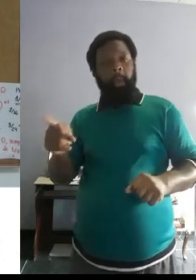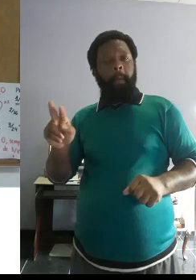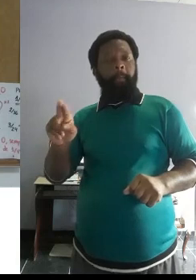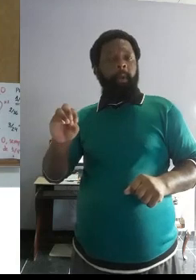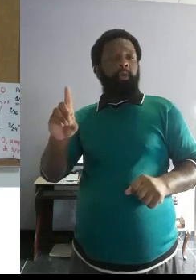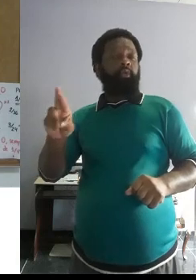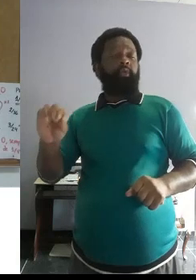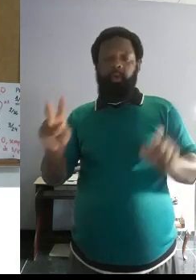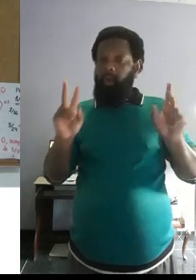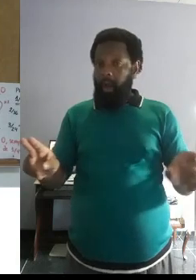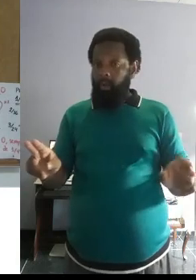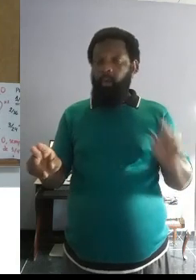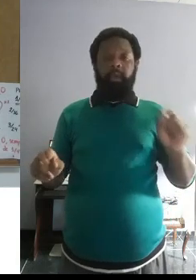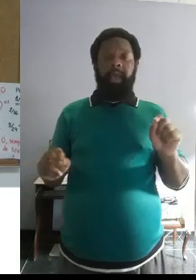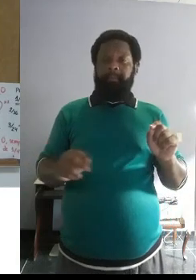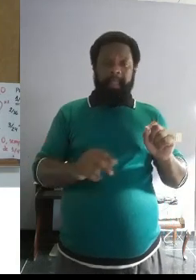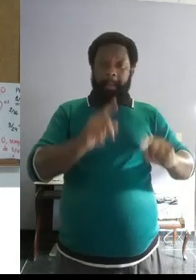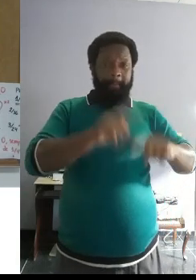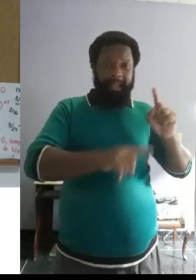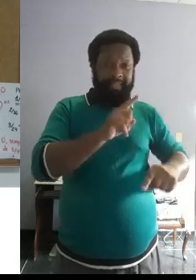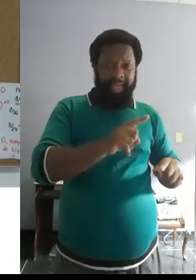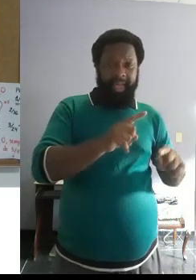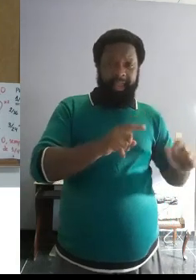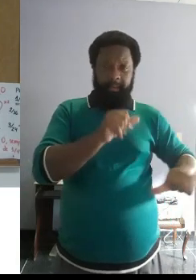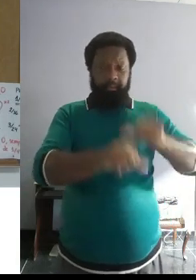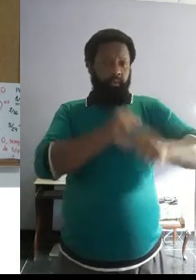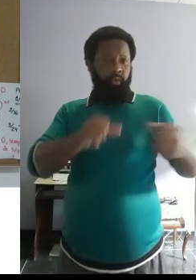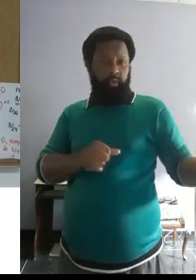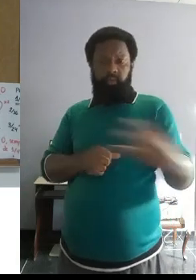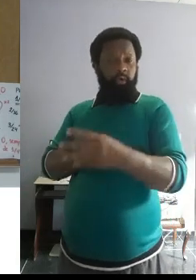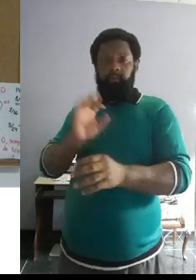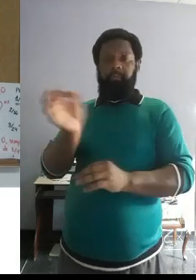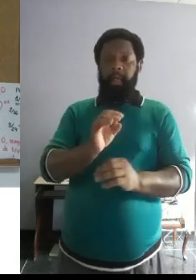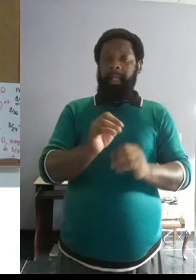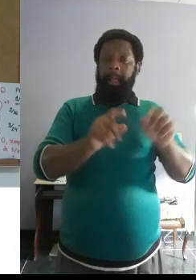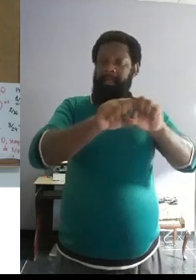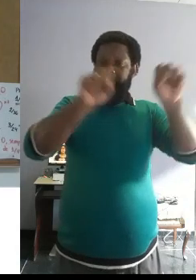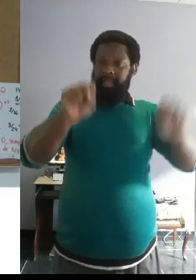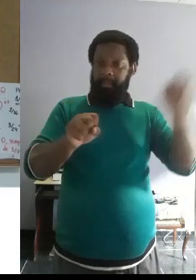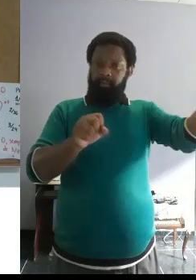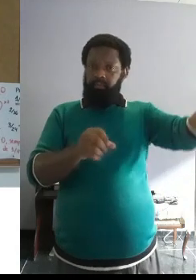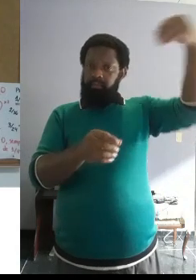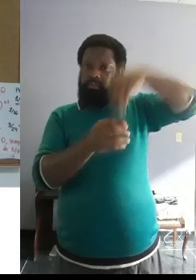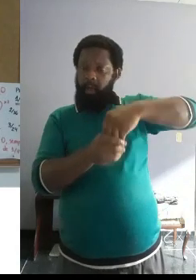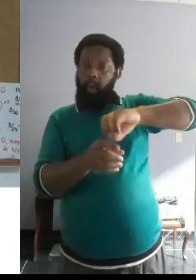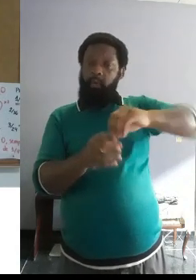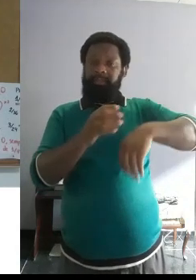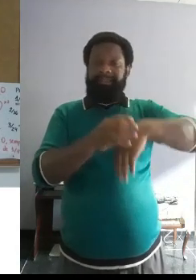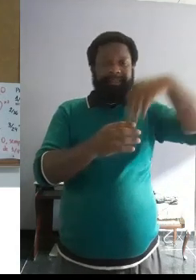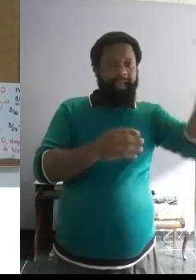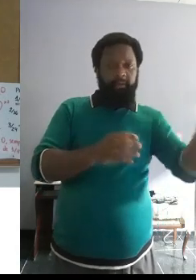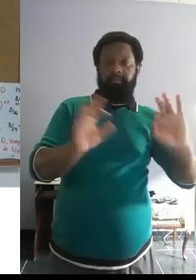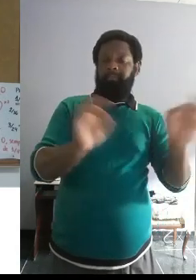existe troca de matéria. Não existe matéria saindo de dentro do sistema e nem matéria chegando no sistema. Tudo bem?